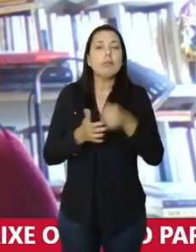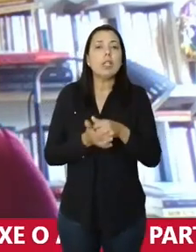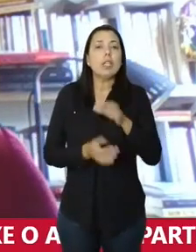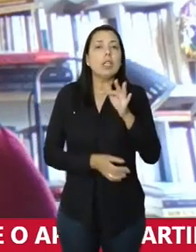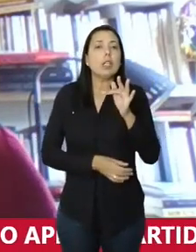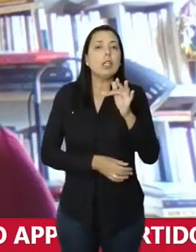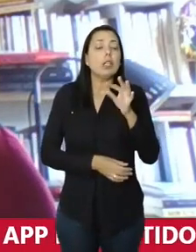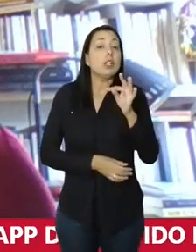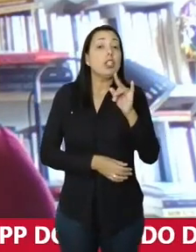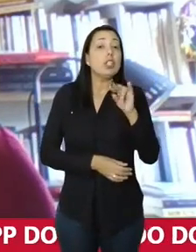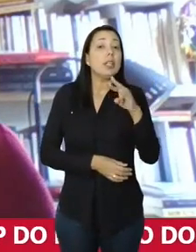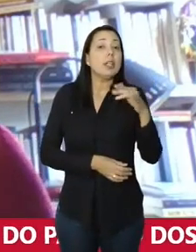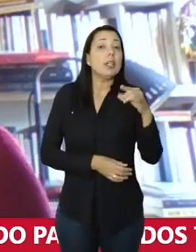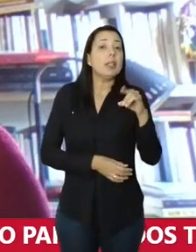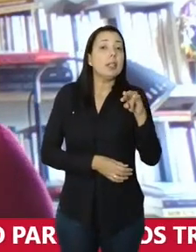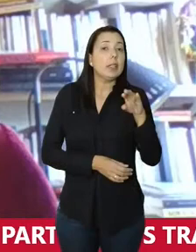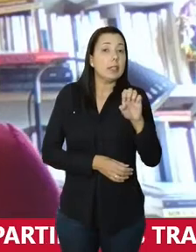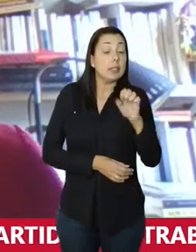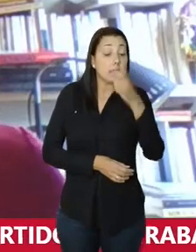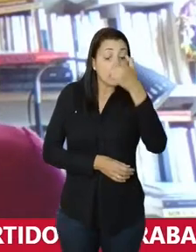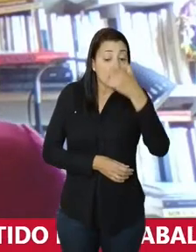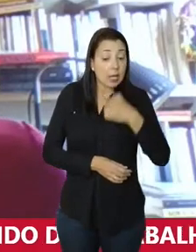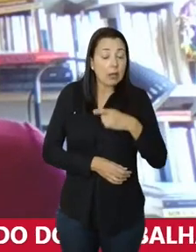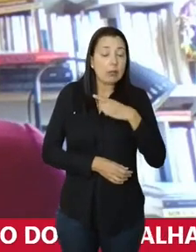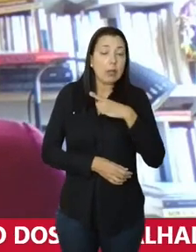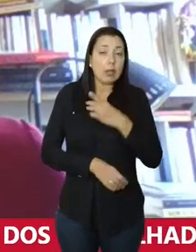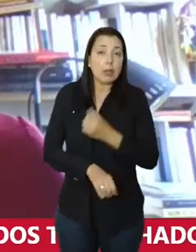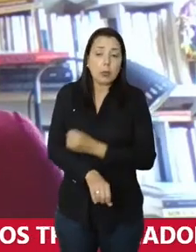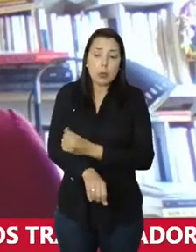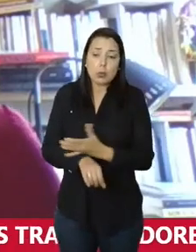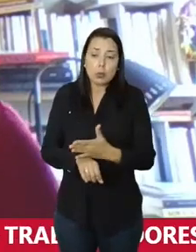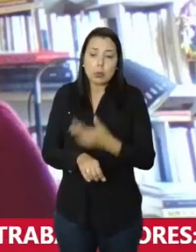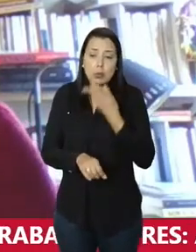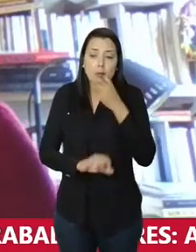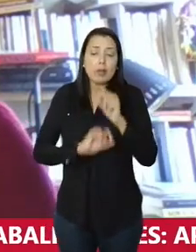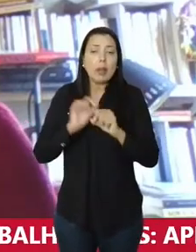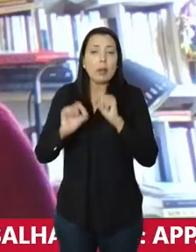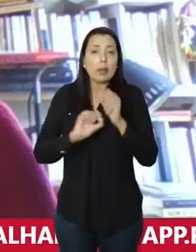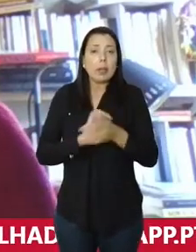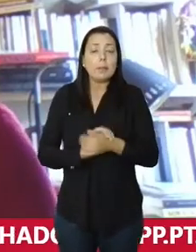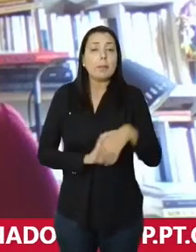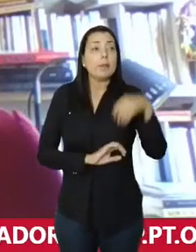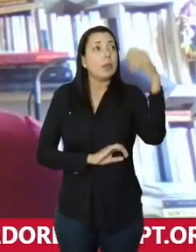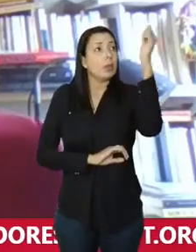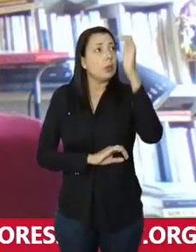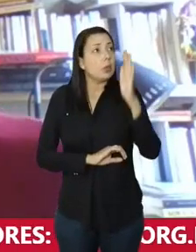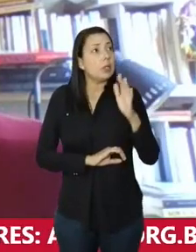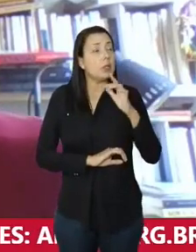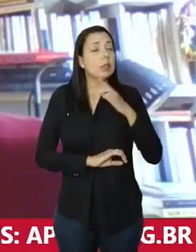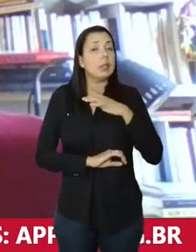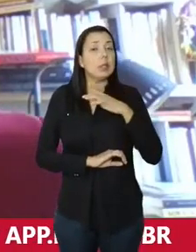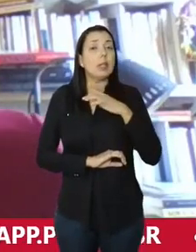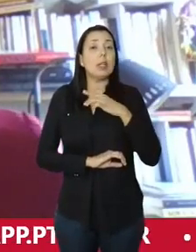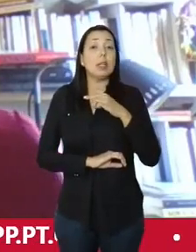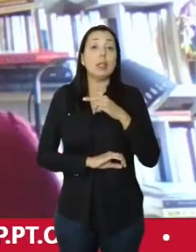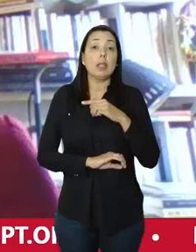E eu costumo dizer que o Brasil tem três... Eu disse isso hoje numa